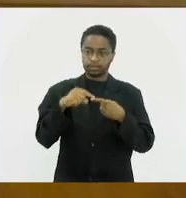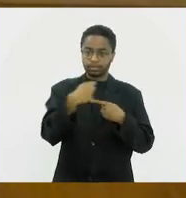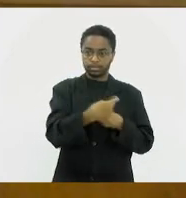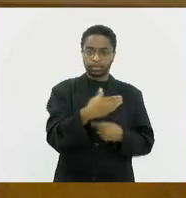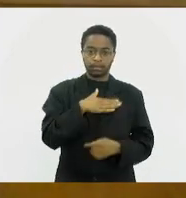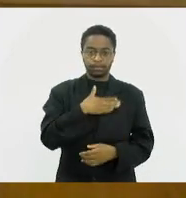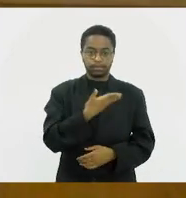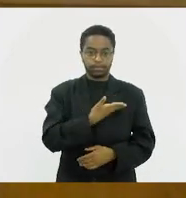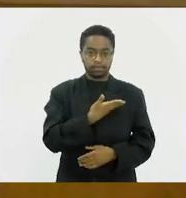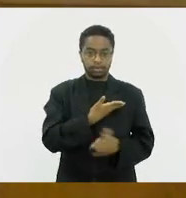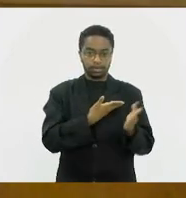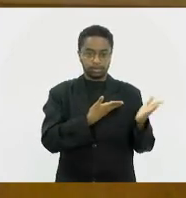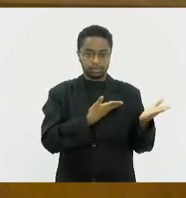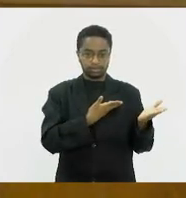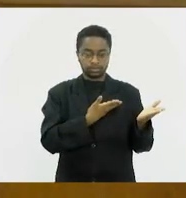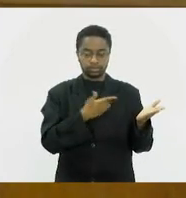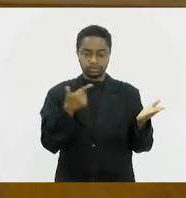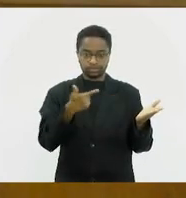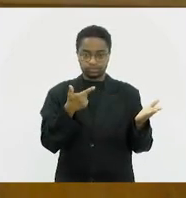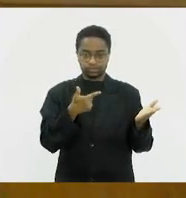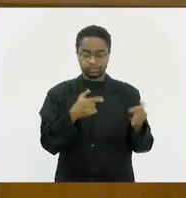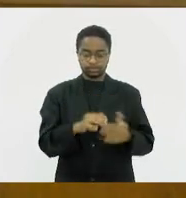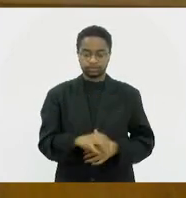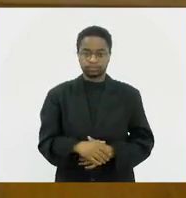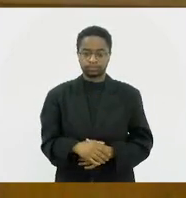amiga, vai ser a segunda.